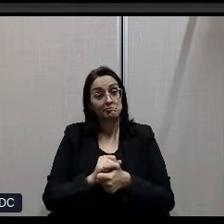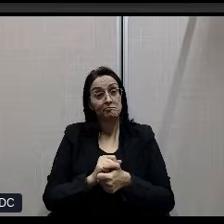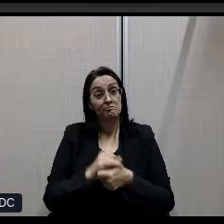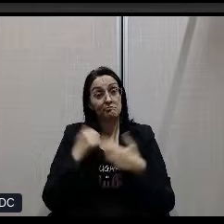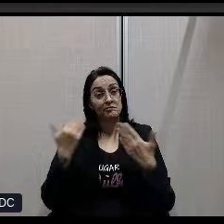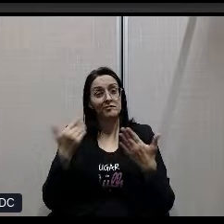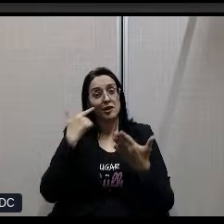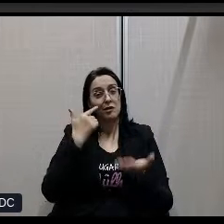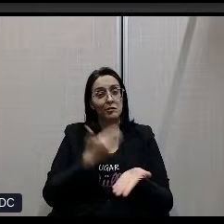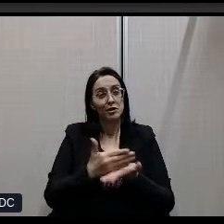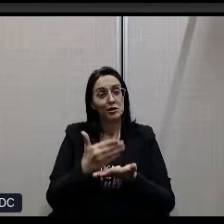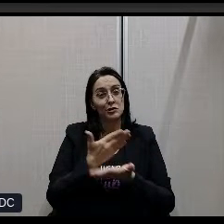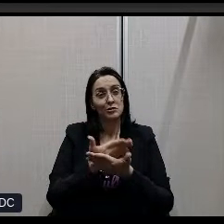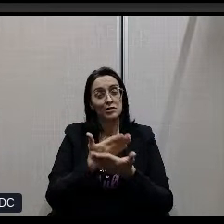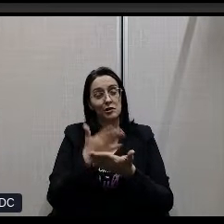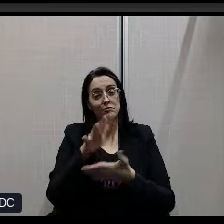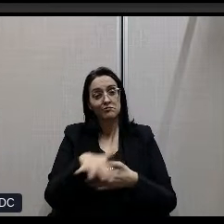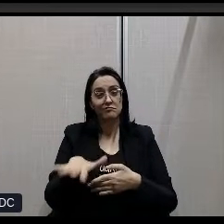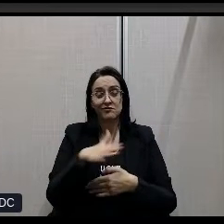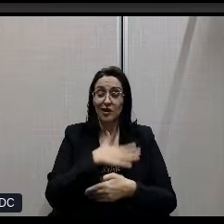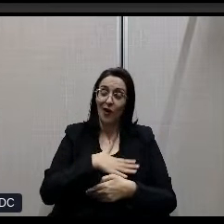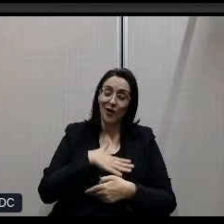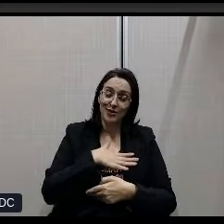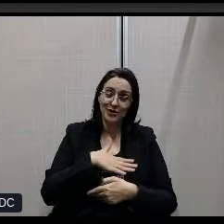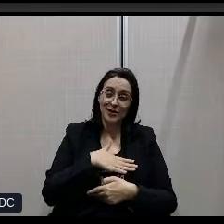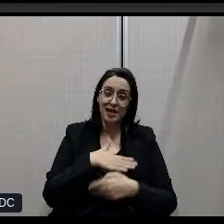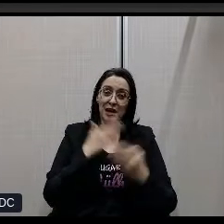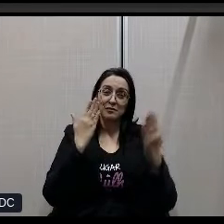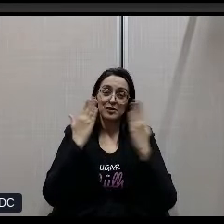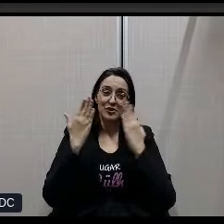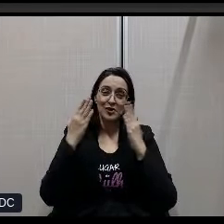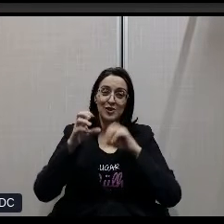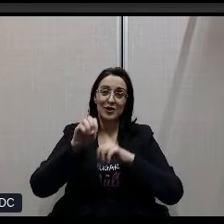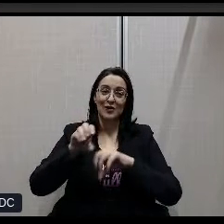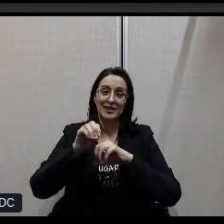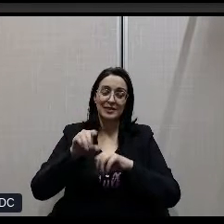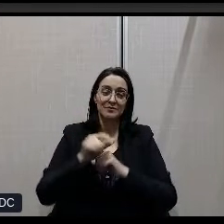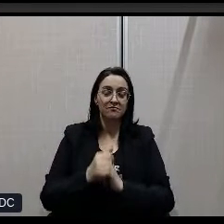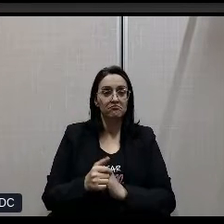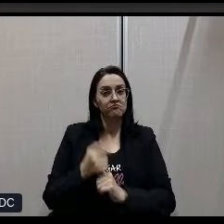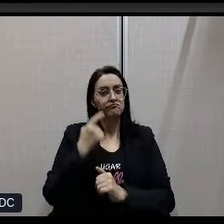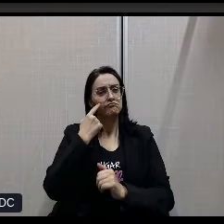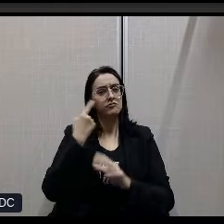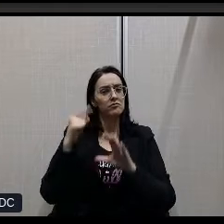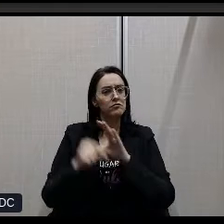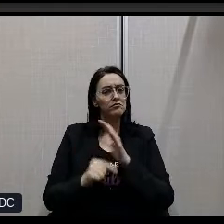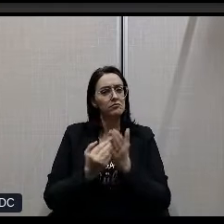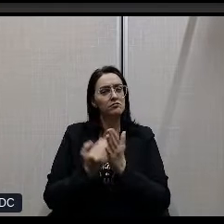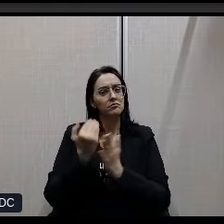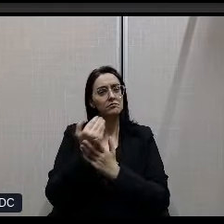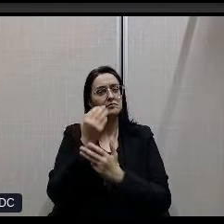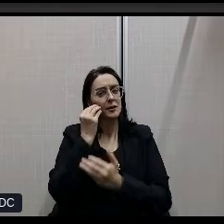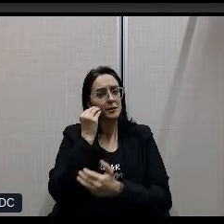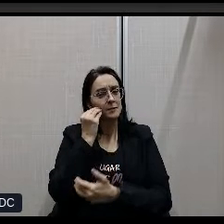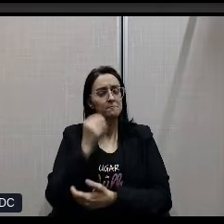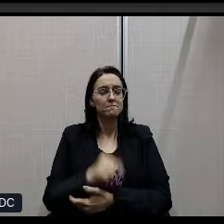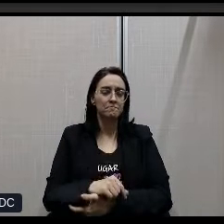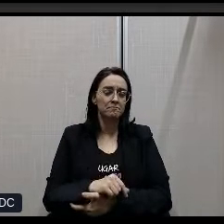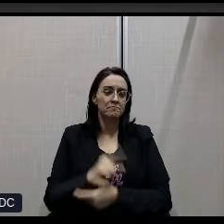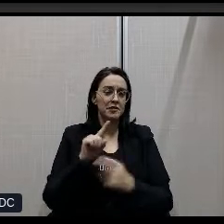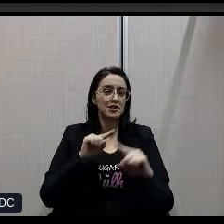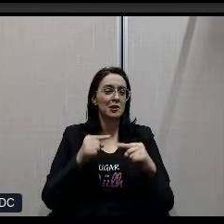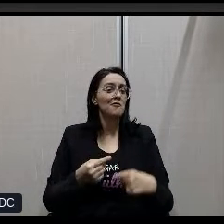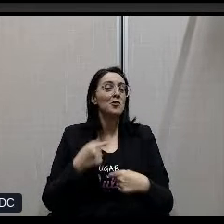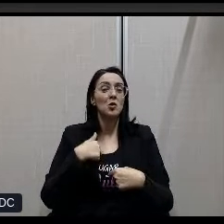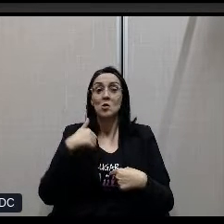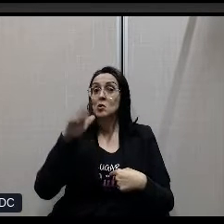aí, comecei a estudar um pouquinho, uma área que eu gosto muito, que é psicologia da educação. Falei, quero me aprofundar um pouco. que o maior